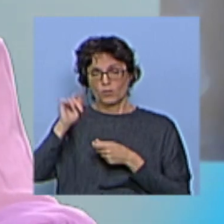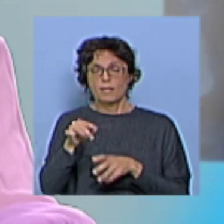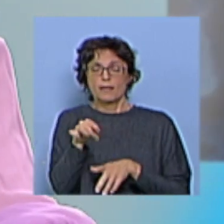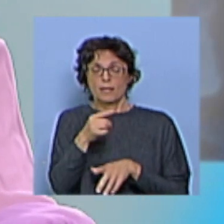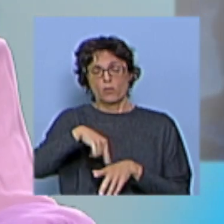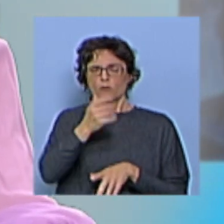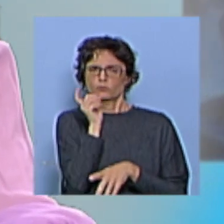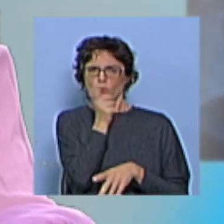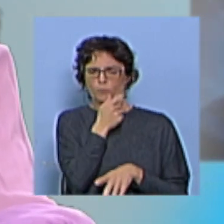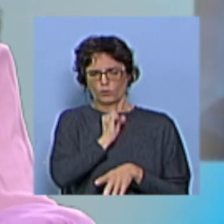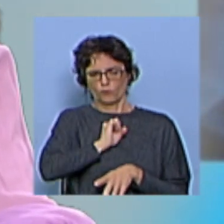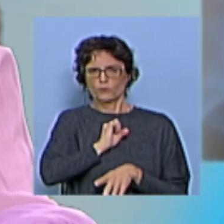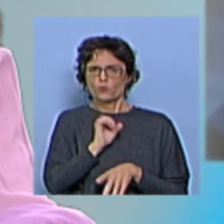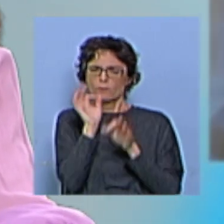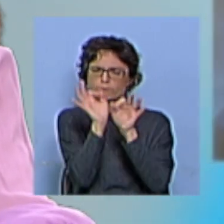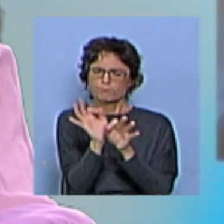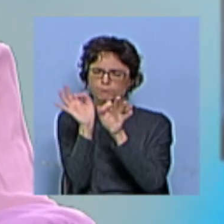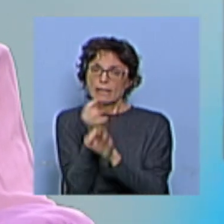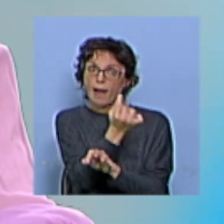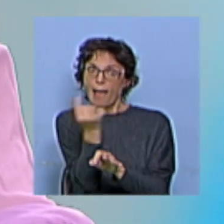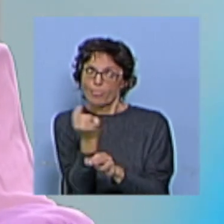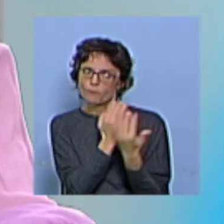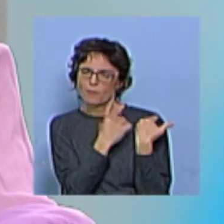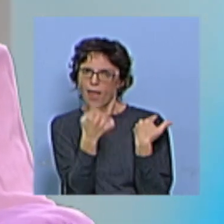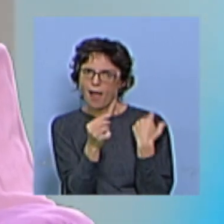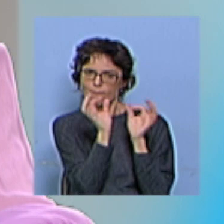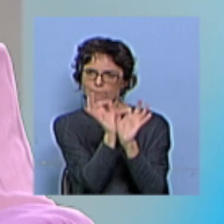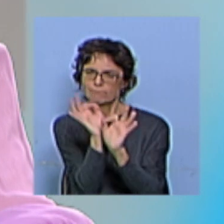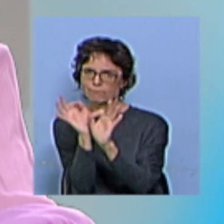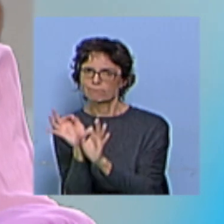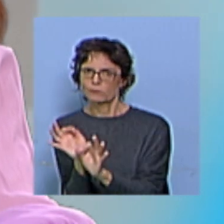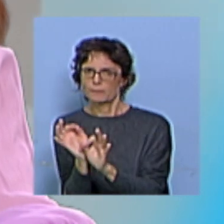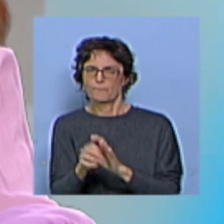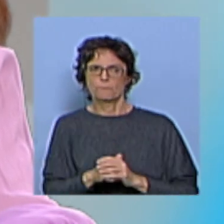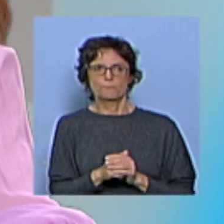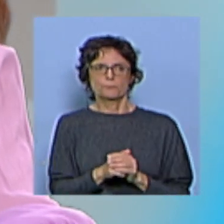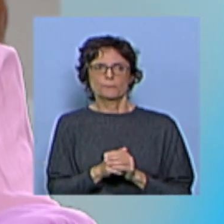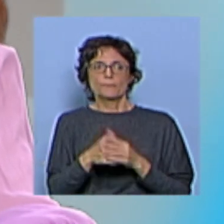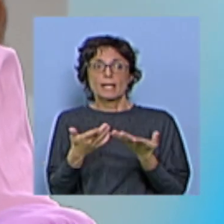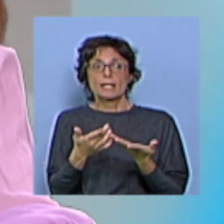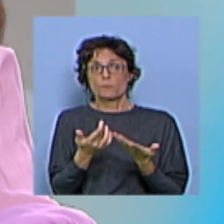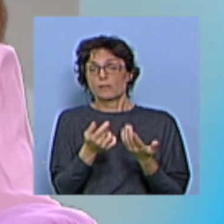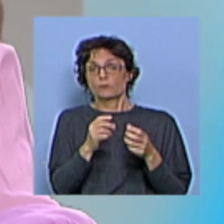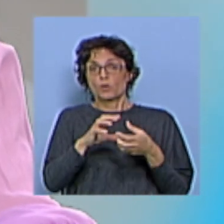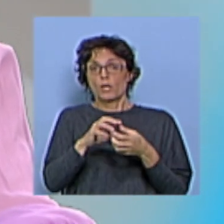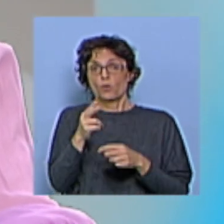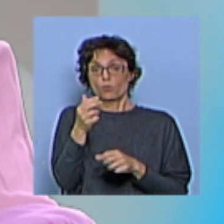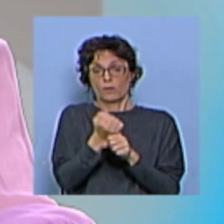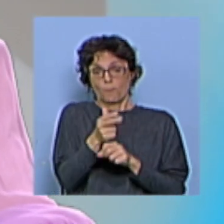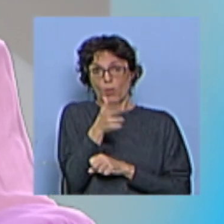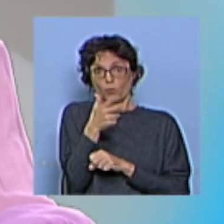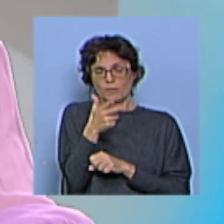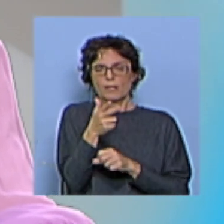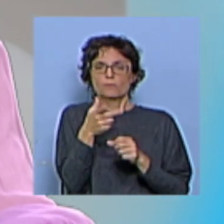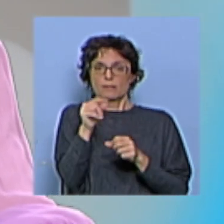dela. Portanto, este documentário é acompanhado de uma série de outras peças, no fundo, para tentar chegar às pessoas de